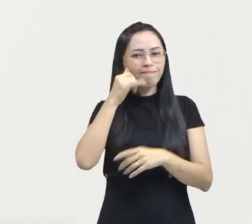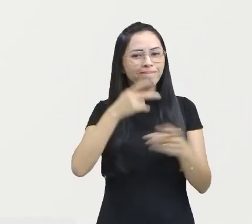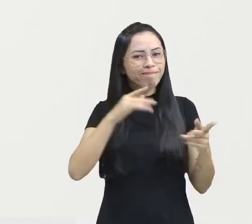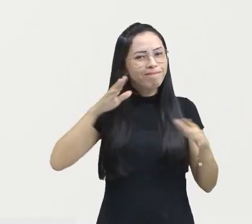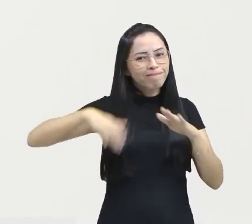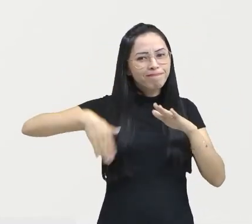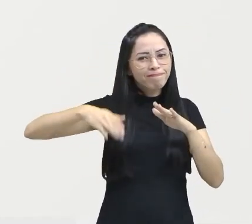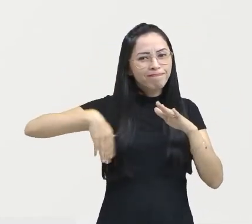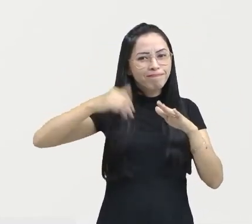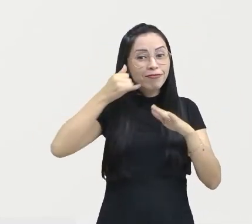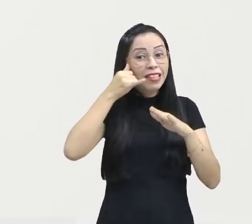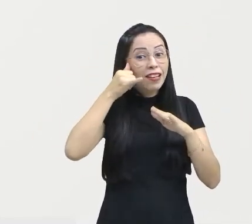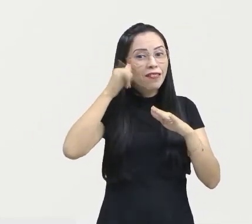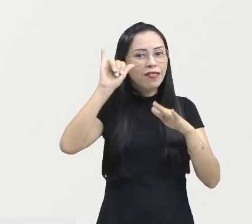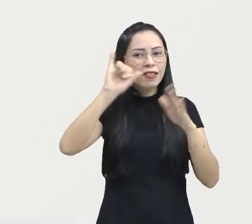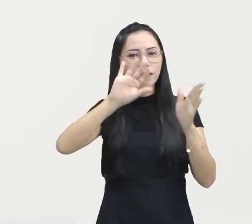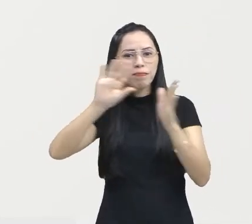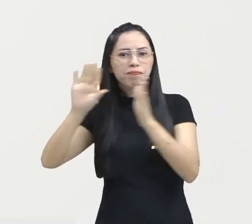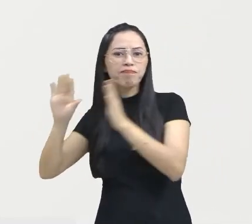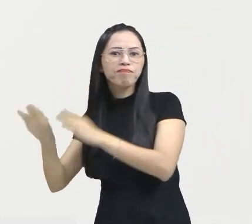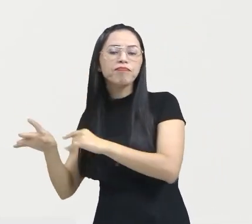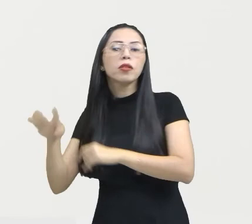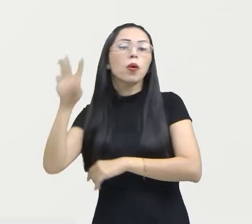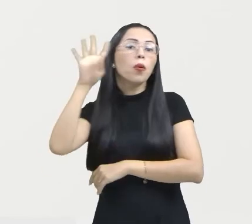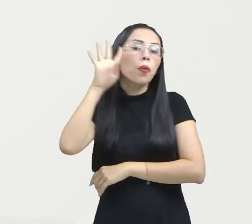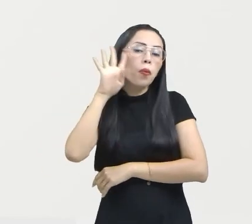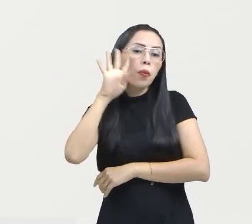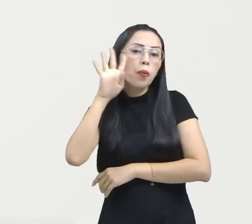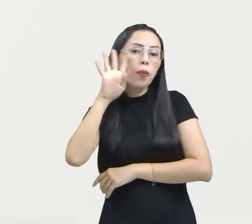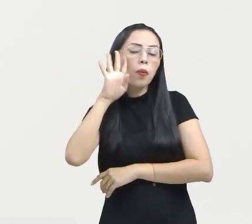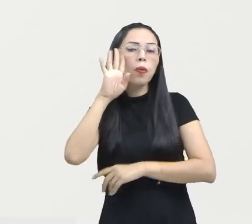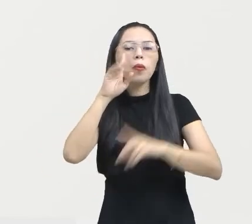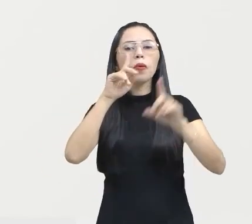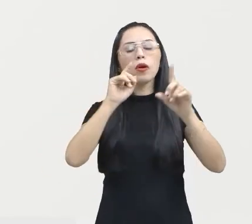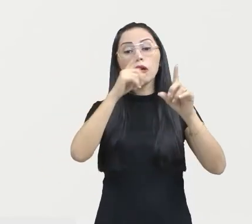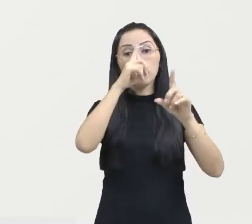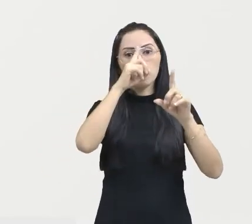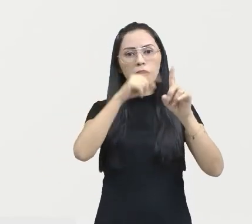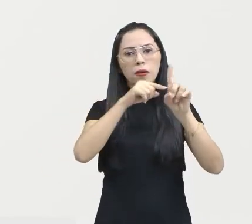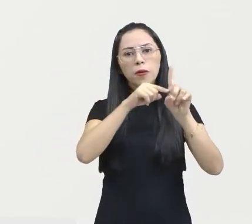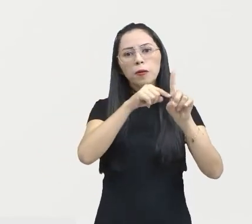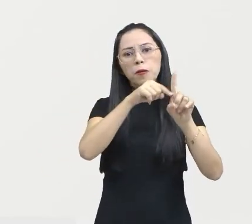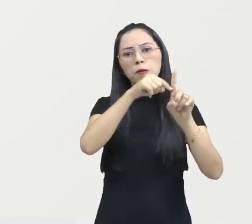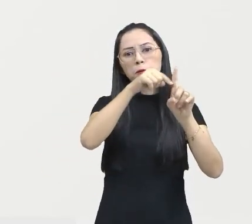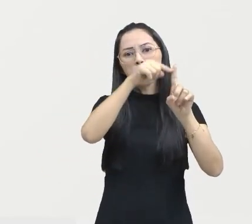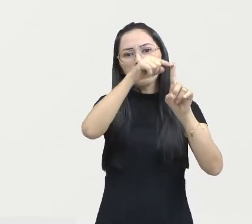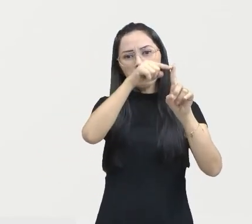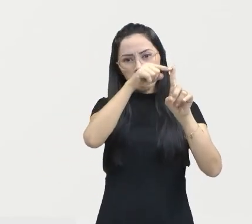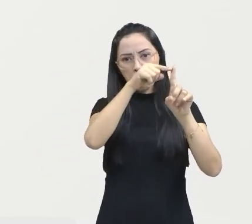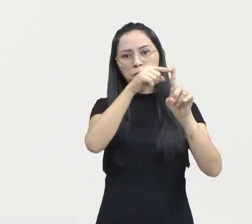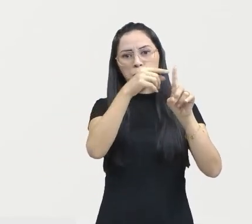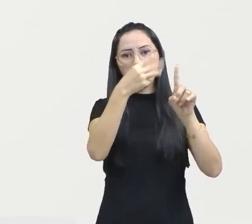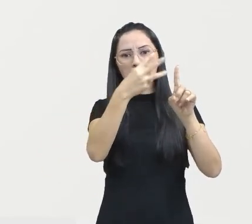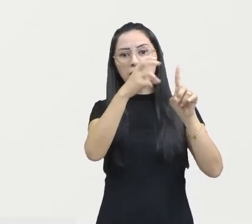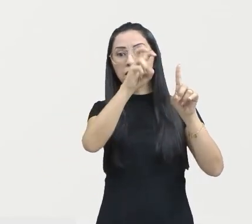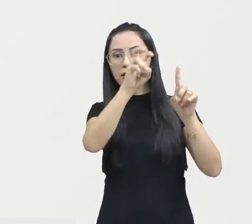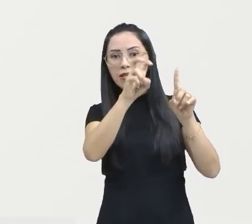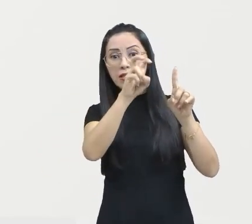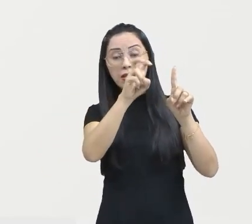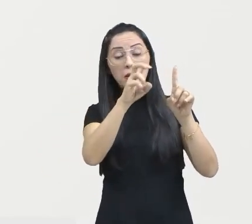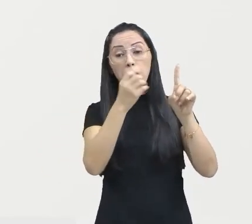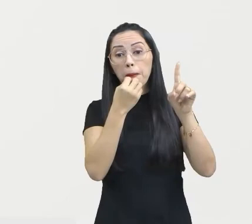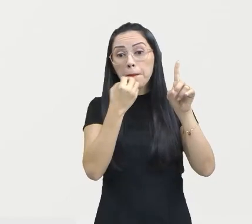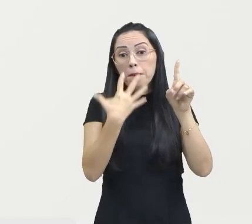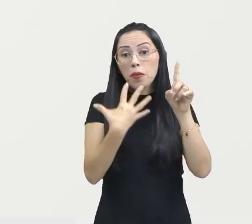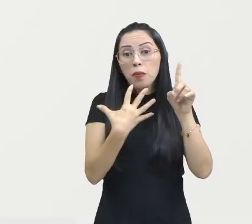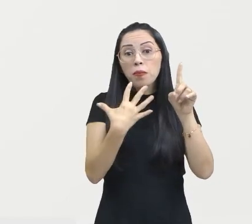Na quarta, a temperatura mínima é 25 graus Celsius, a máxima é 35, até que é uma boa temperatura.